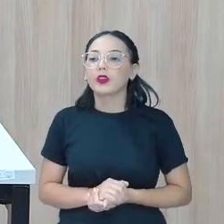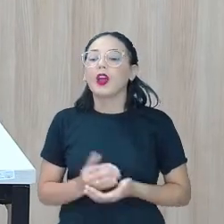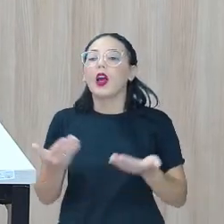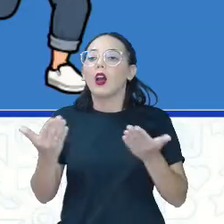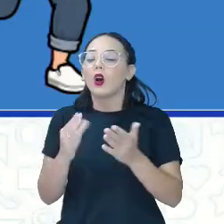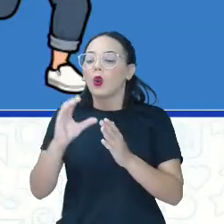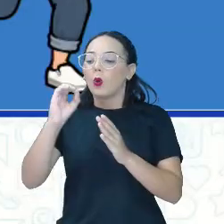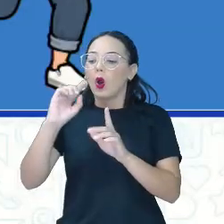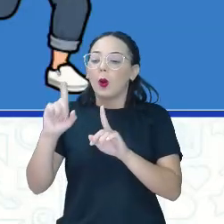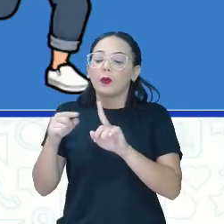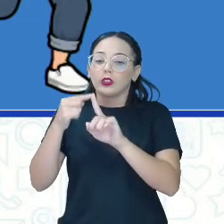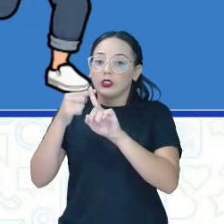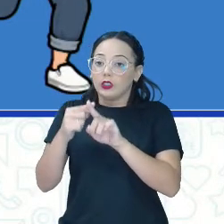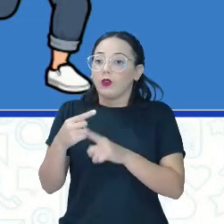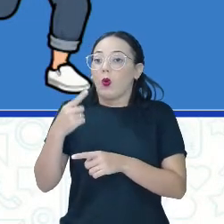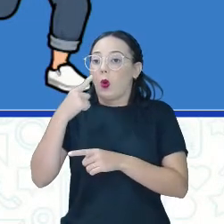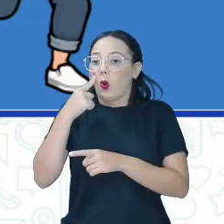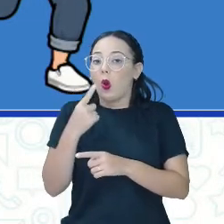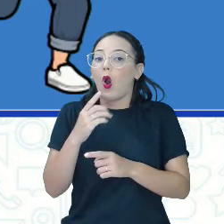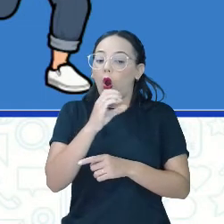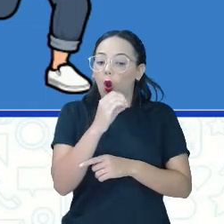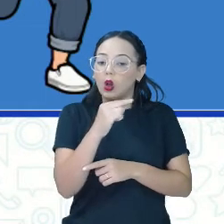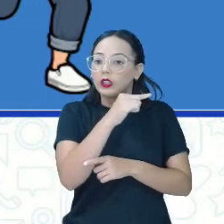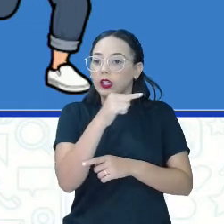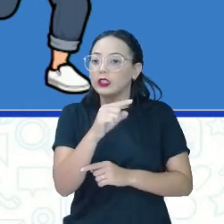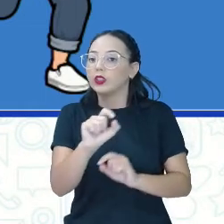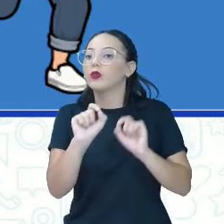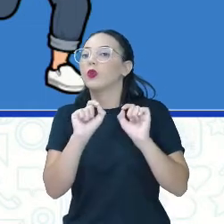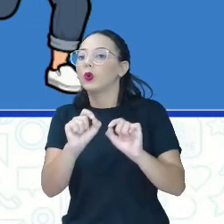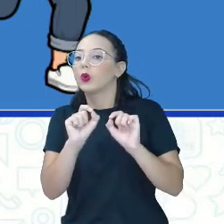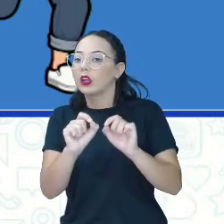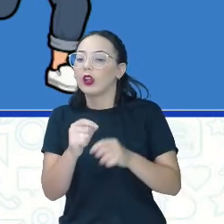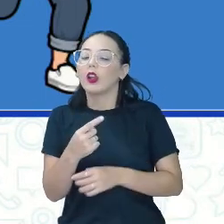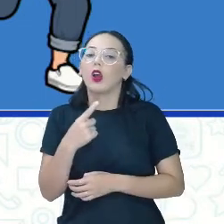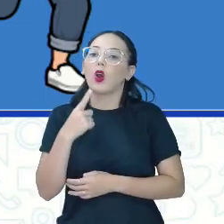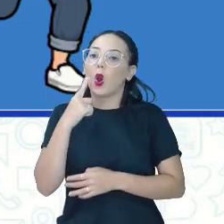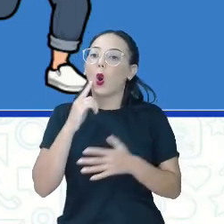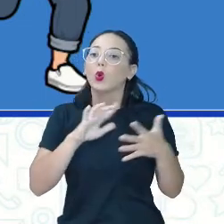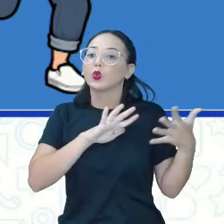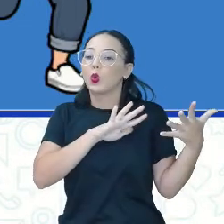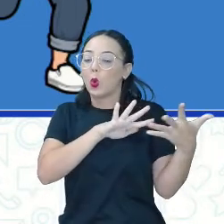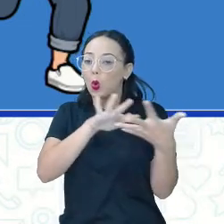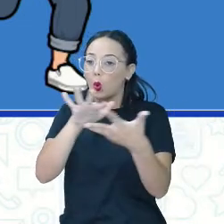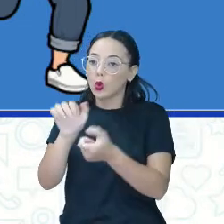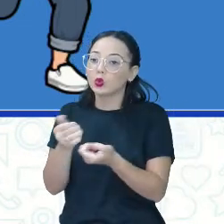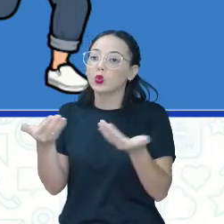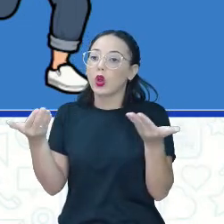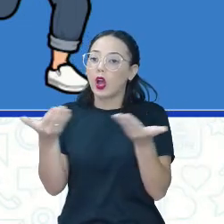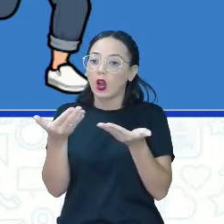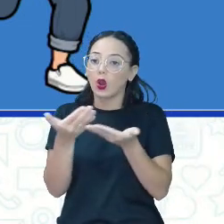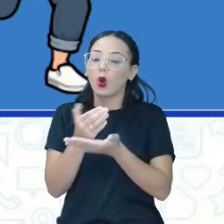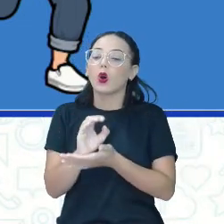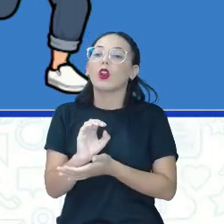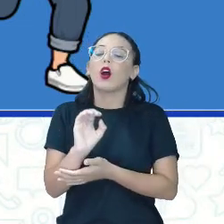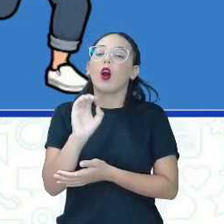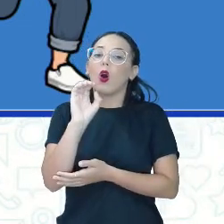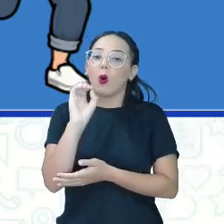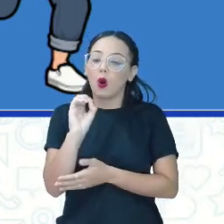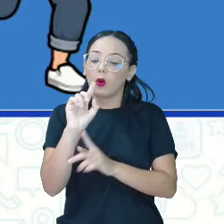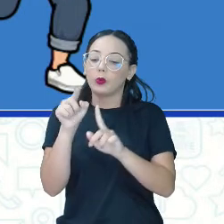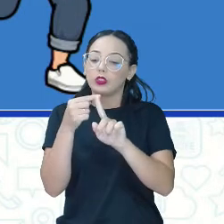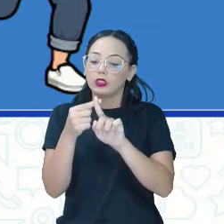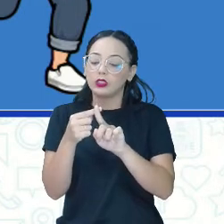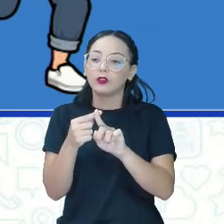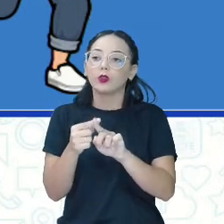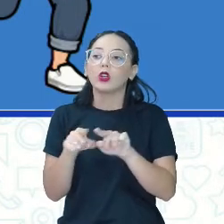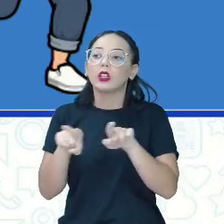O O positivo. Vejam que o O negativo, ele doa para todos. Mas agora o doador, o